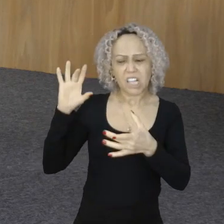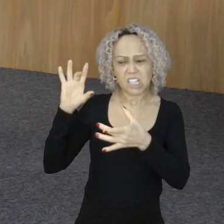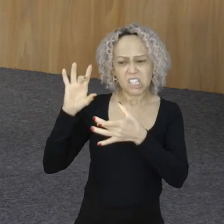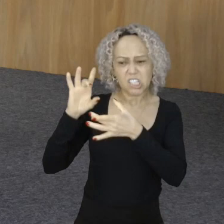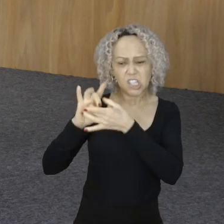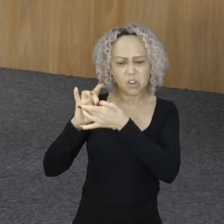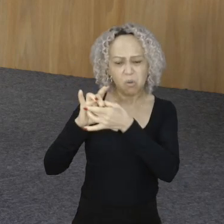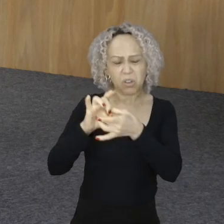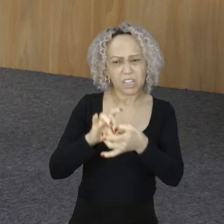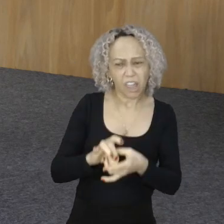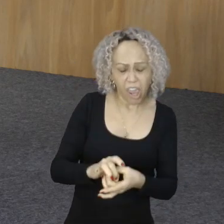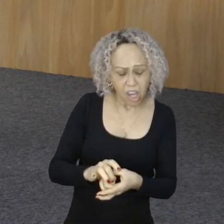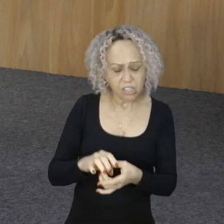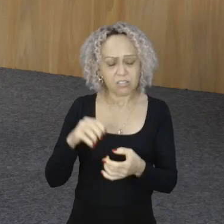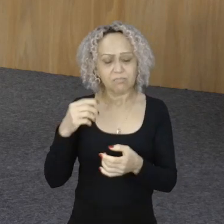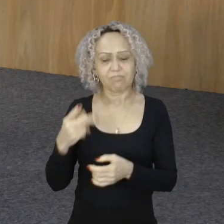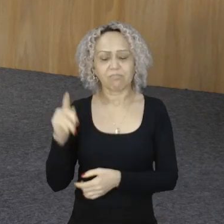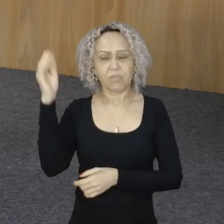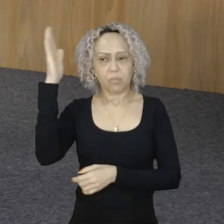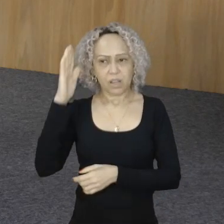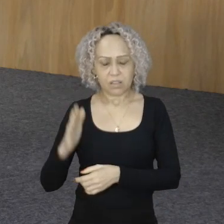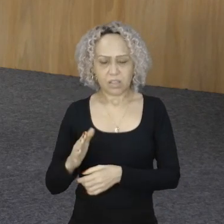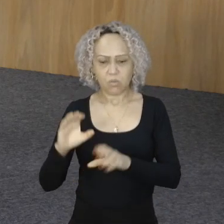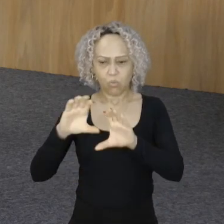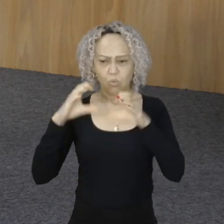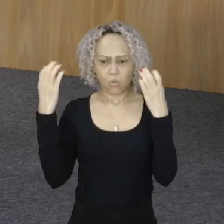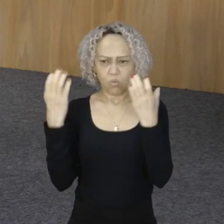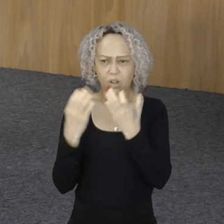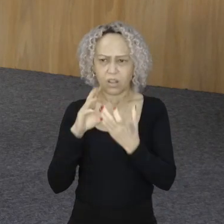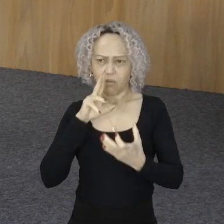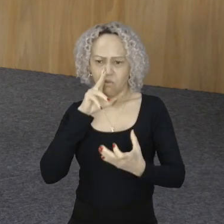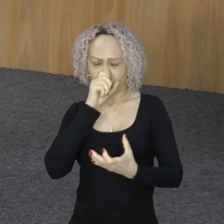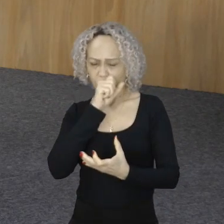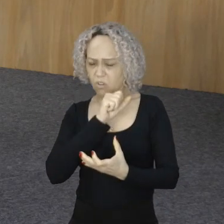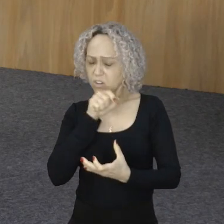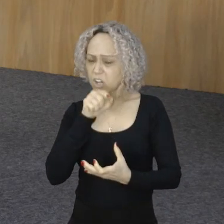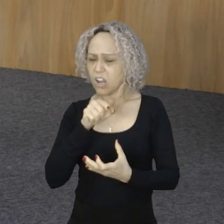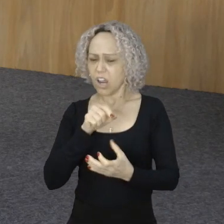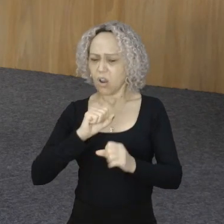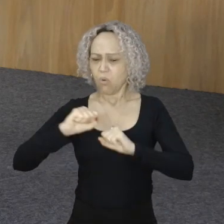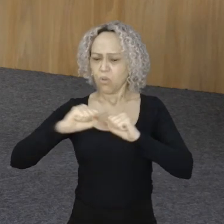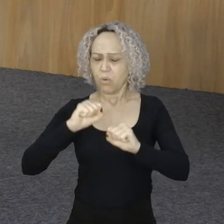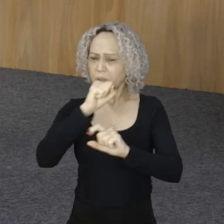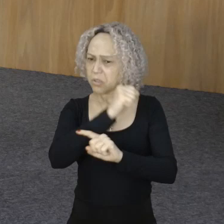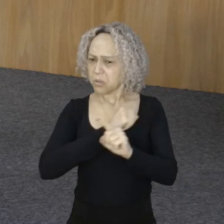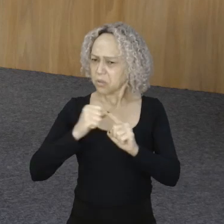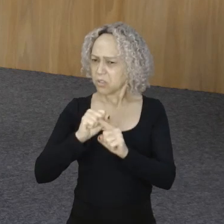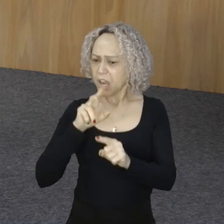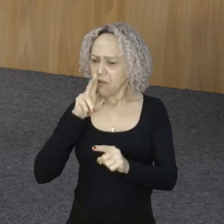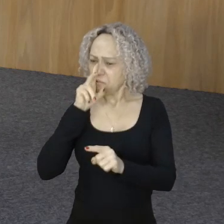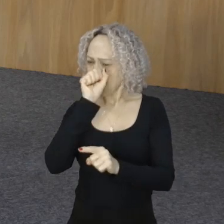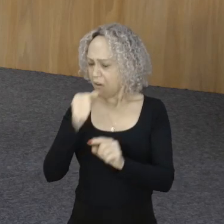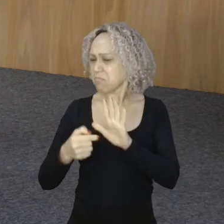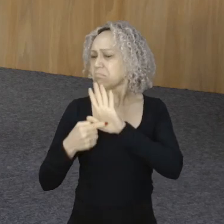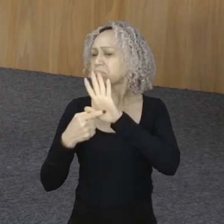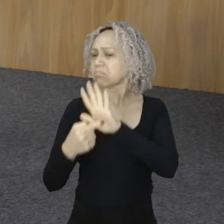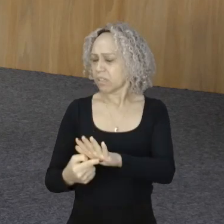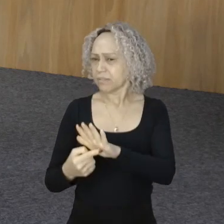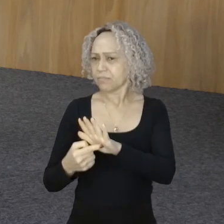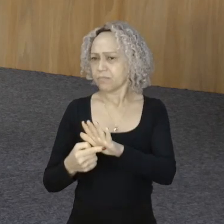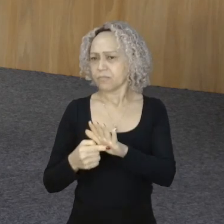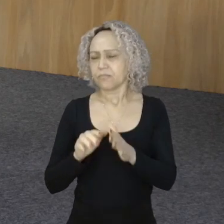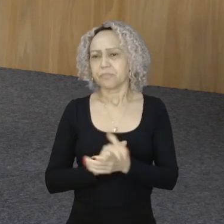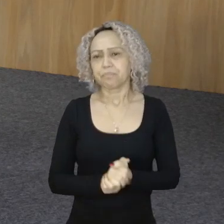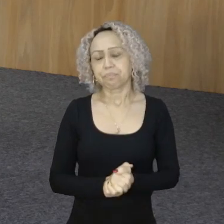congresso realmente muito forte, mostrando a força dos movimentos sociais, e esta é outra parte do balanço que eu não pude